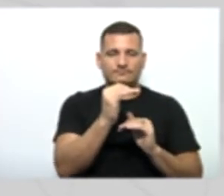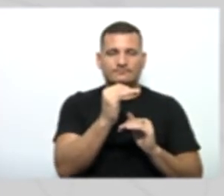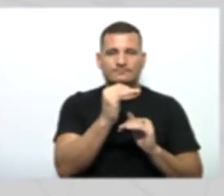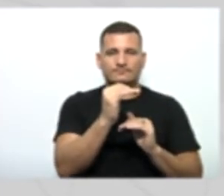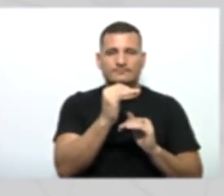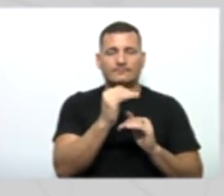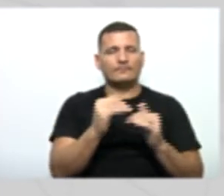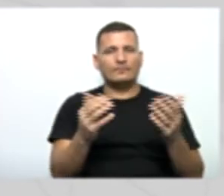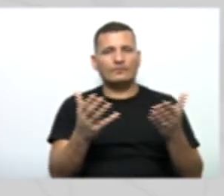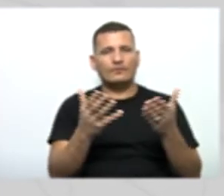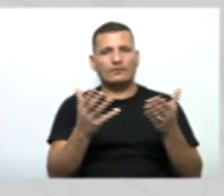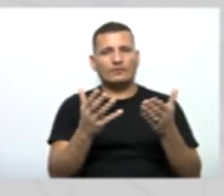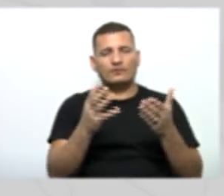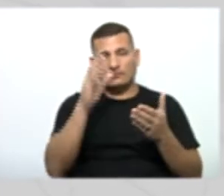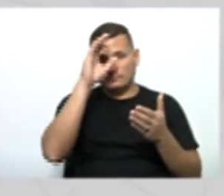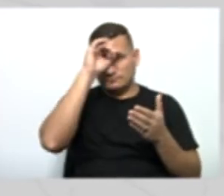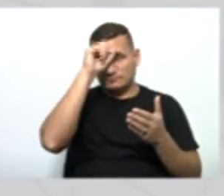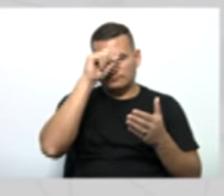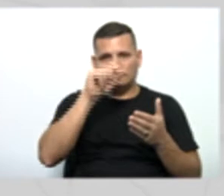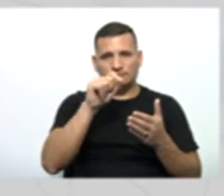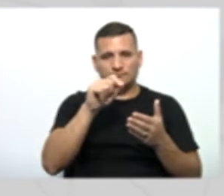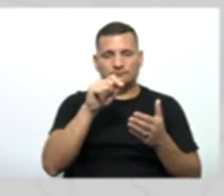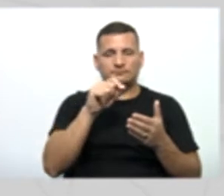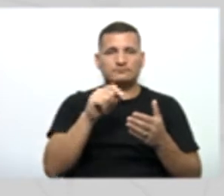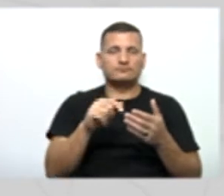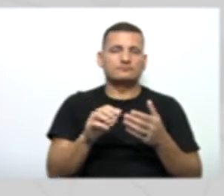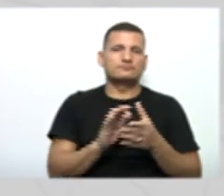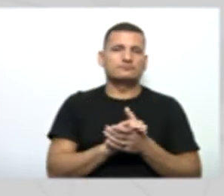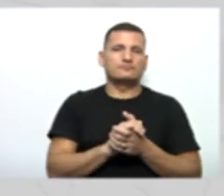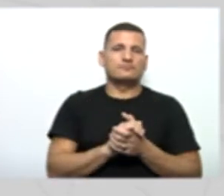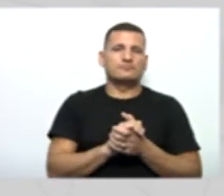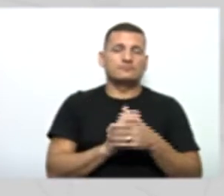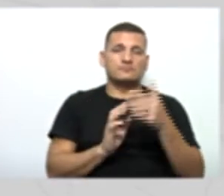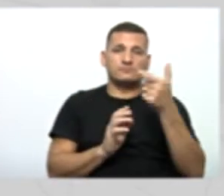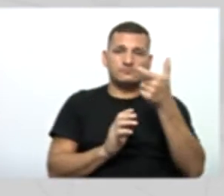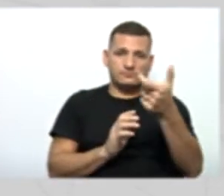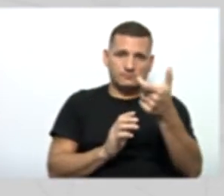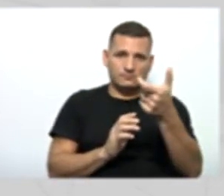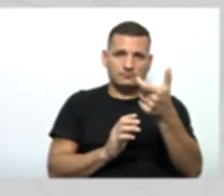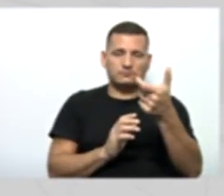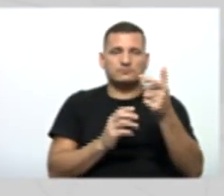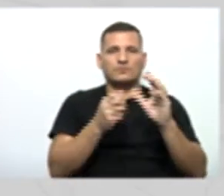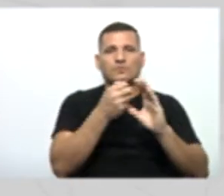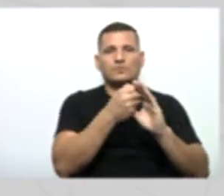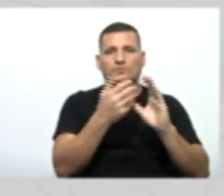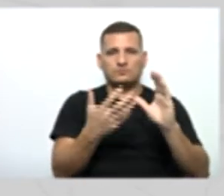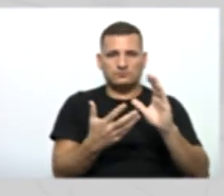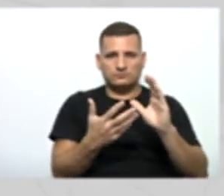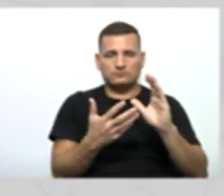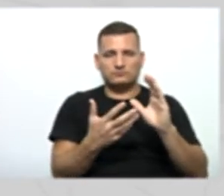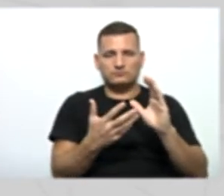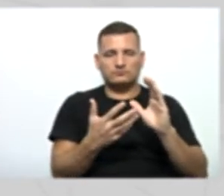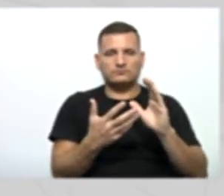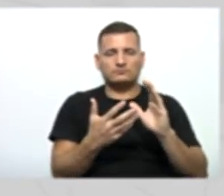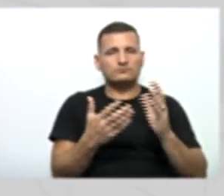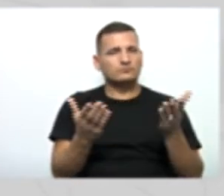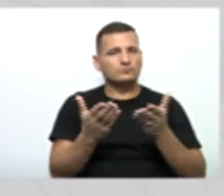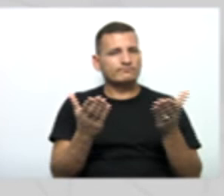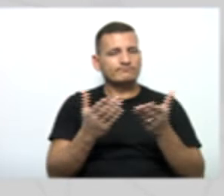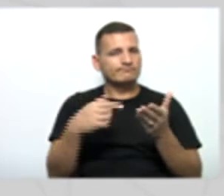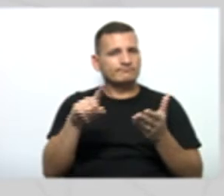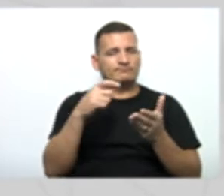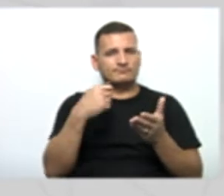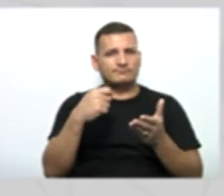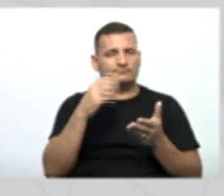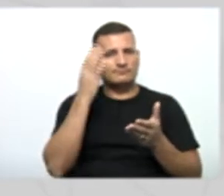quê? Aprender o quê? A classe e o atributo principalmente. Isso daí você não pode sair da aula de hoje sem